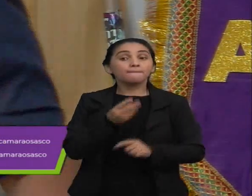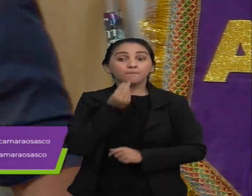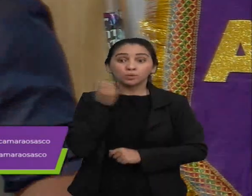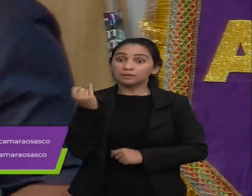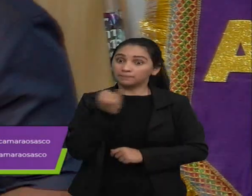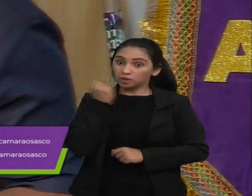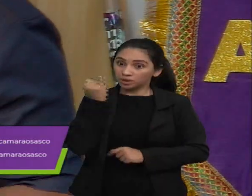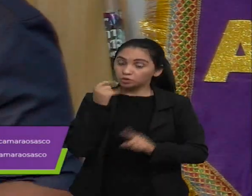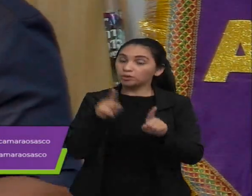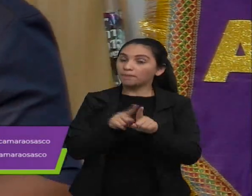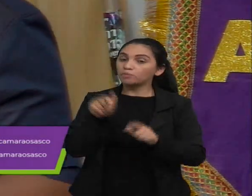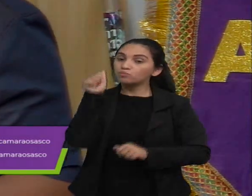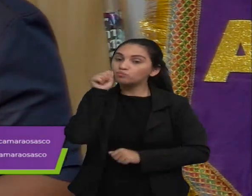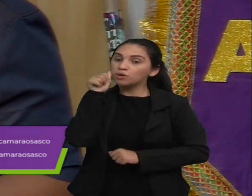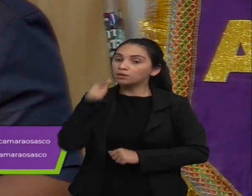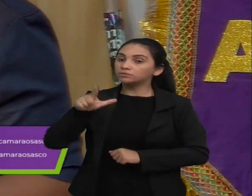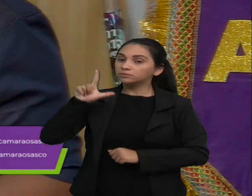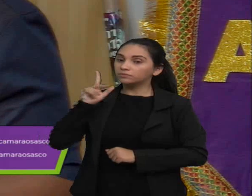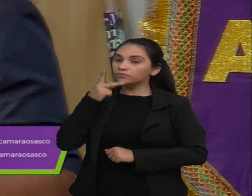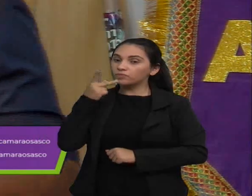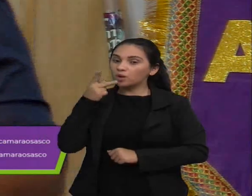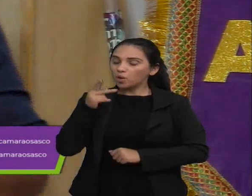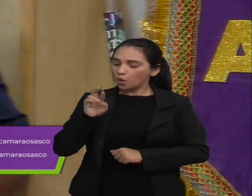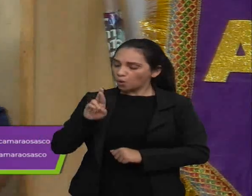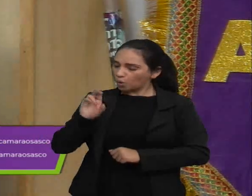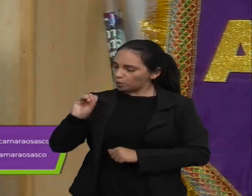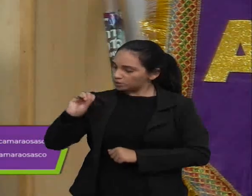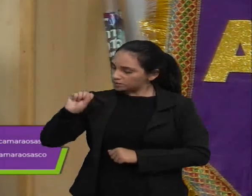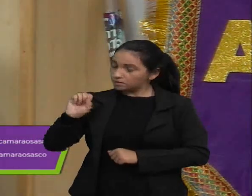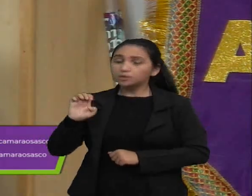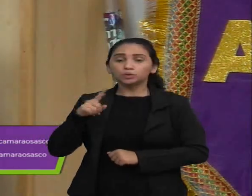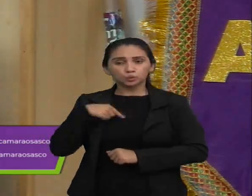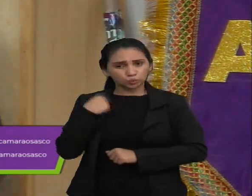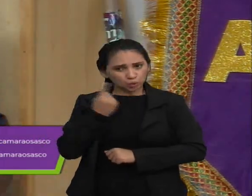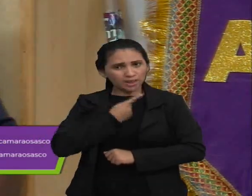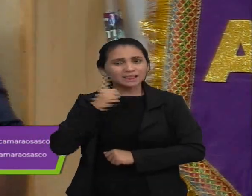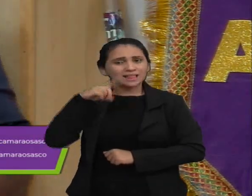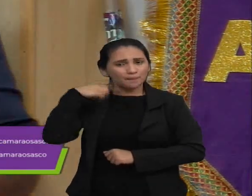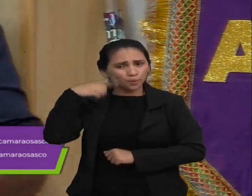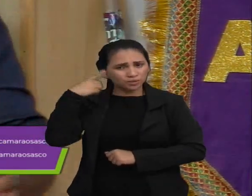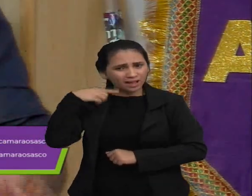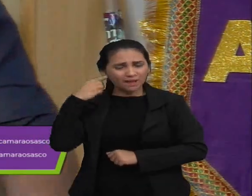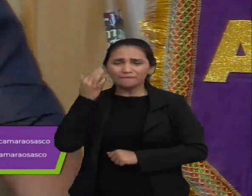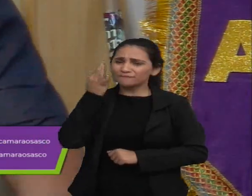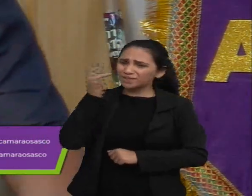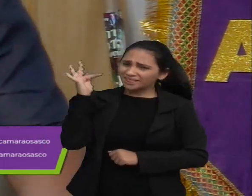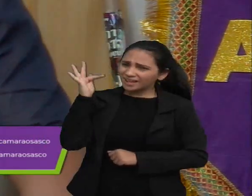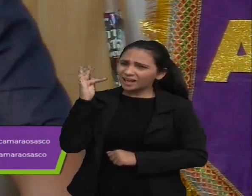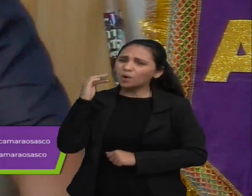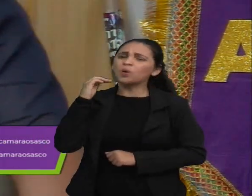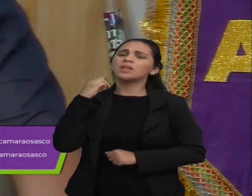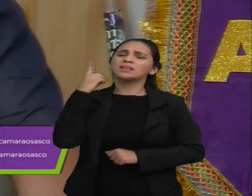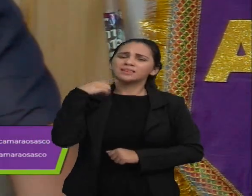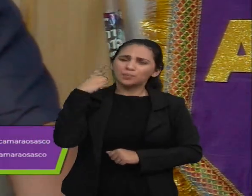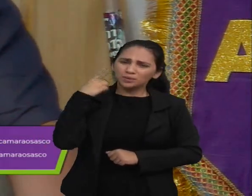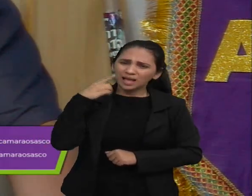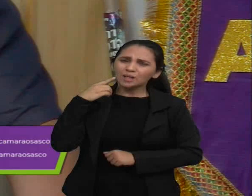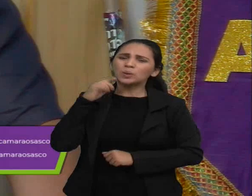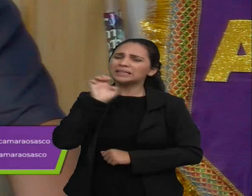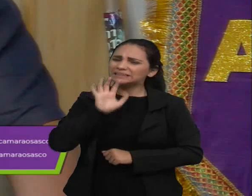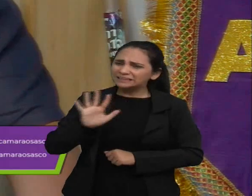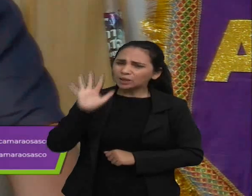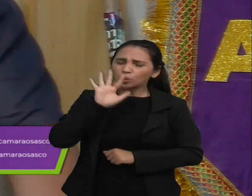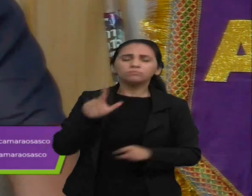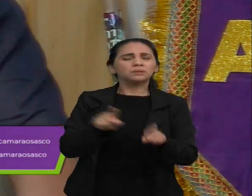Rosa Soares temos que cobrar os nossos deputados estaduais para que ele está na mão deles e a pressão